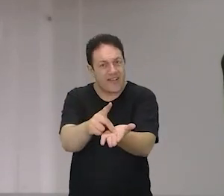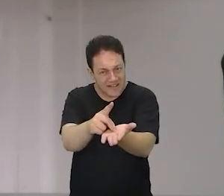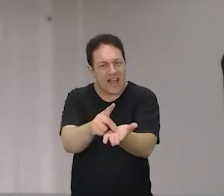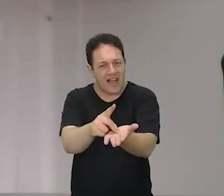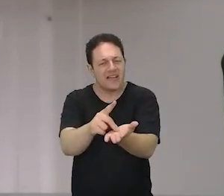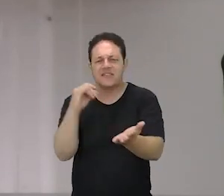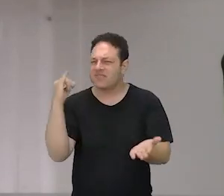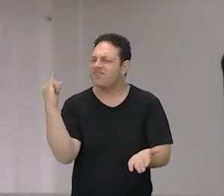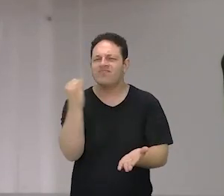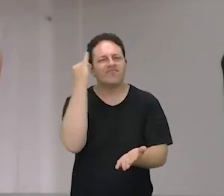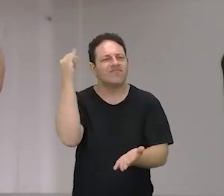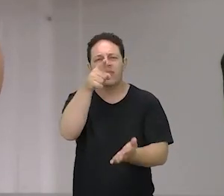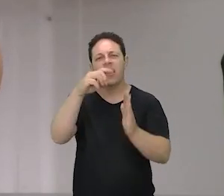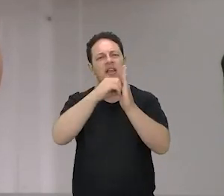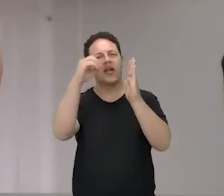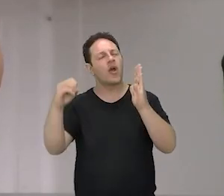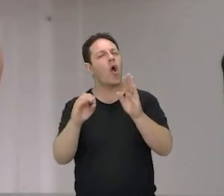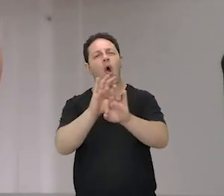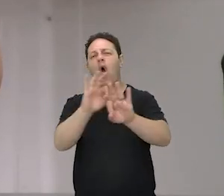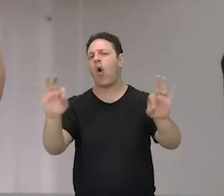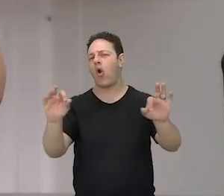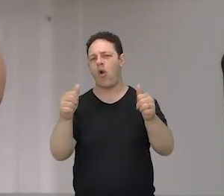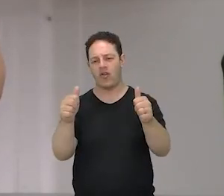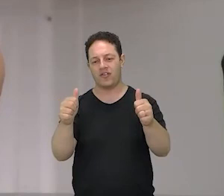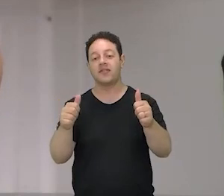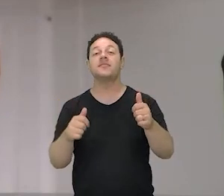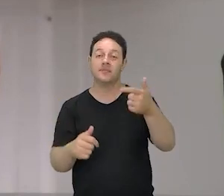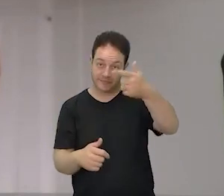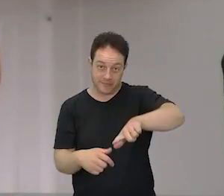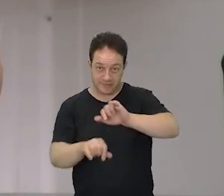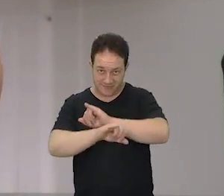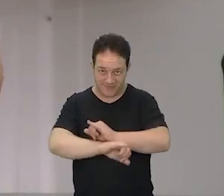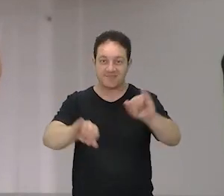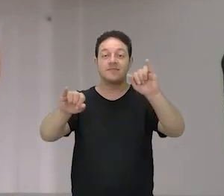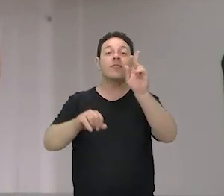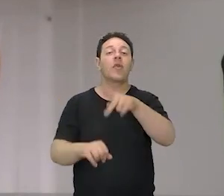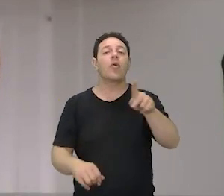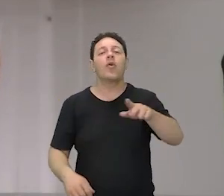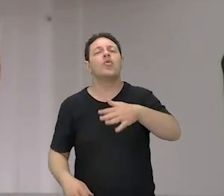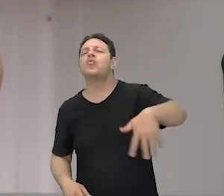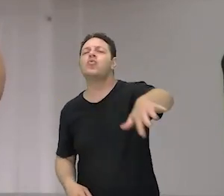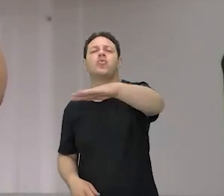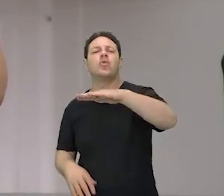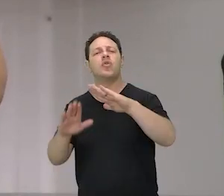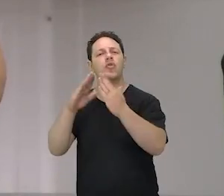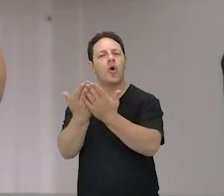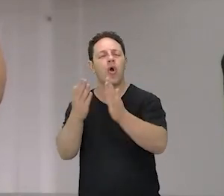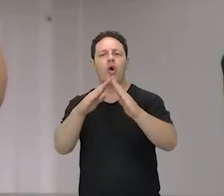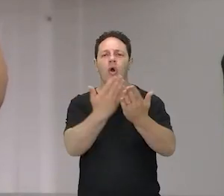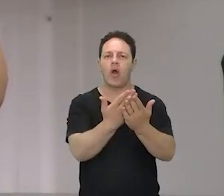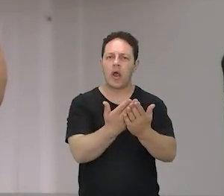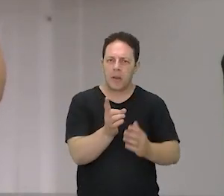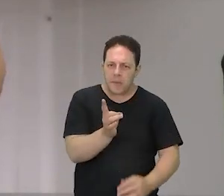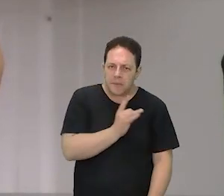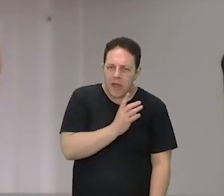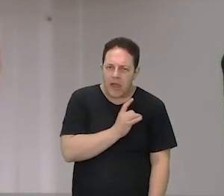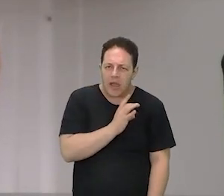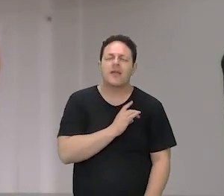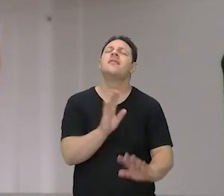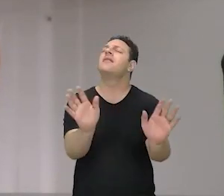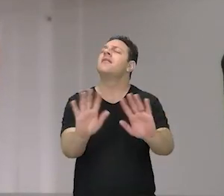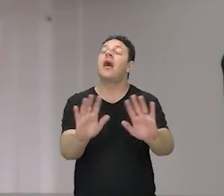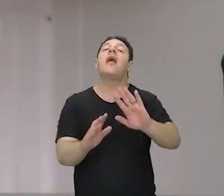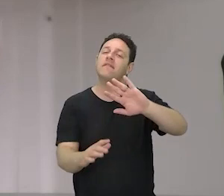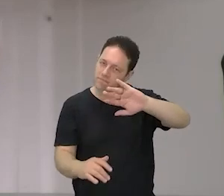é fundamental. Eu quero deixar um recado para todo professor da rede, para não ter medo do itinerário, não, porque